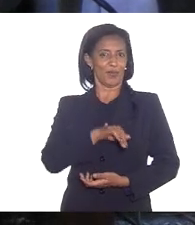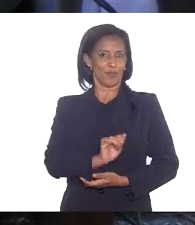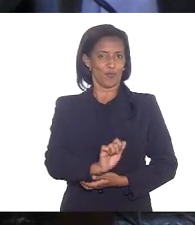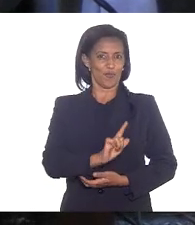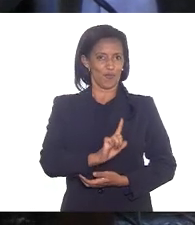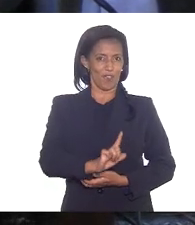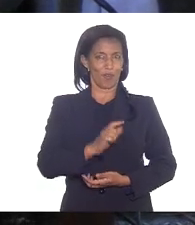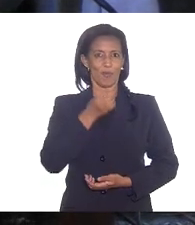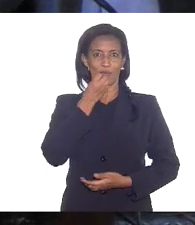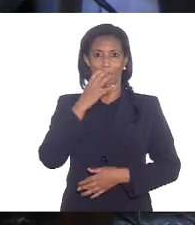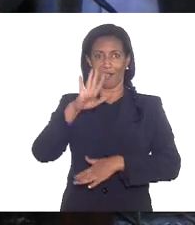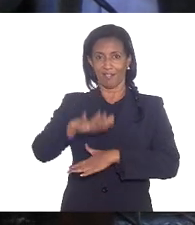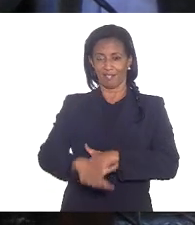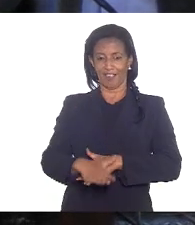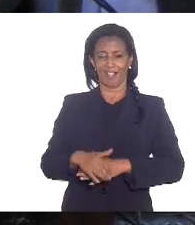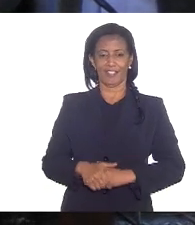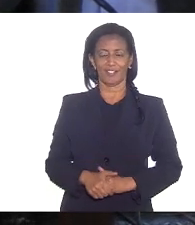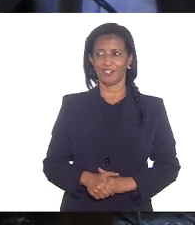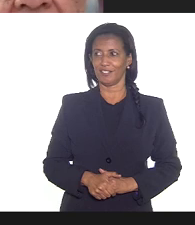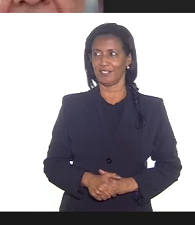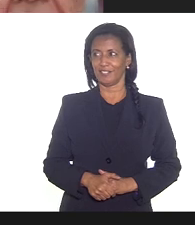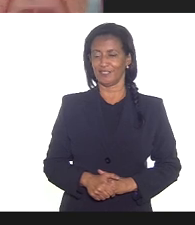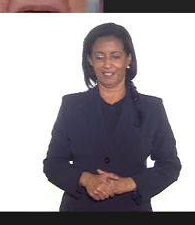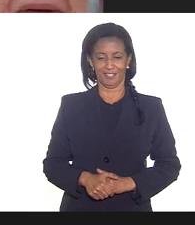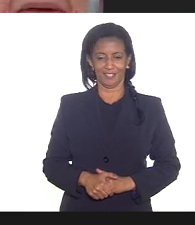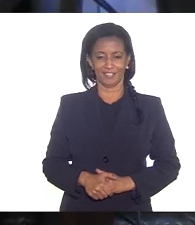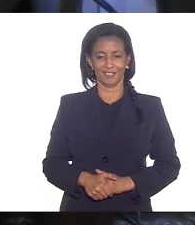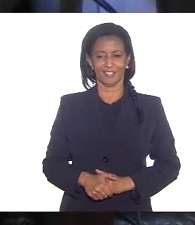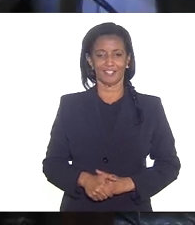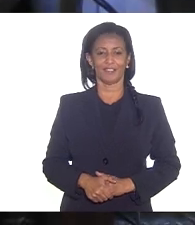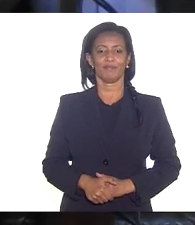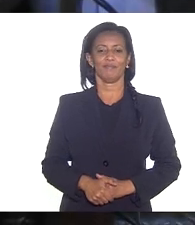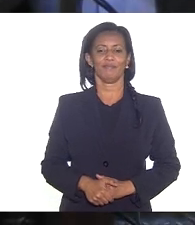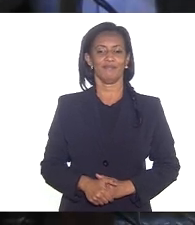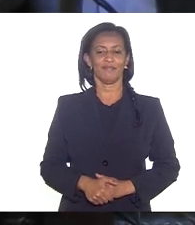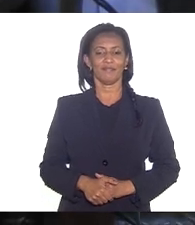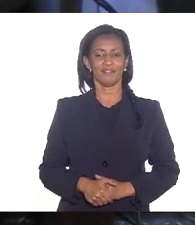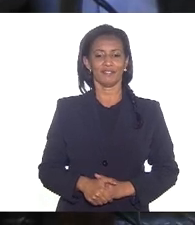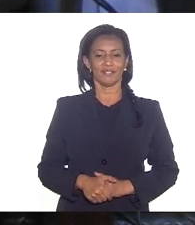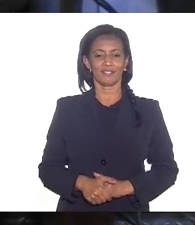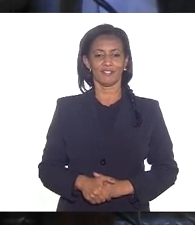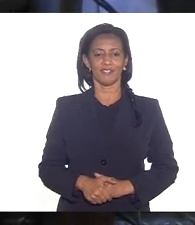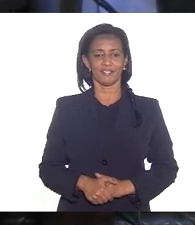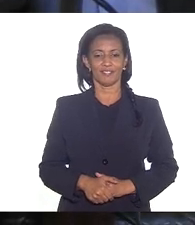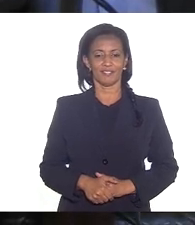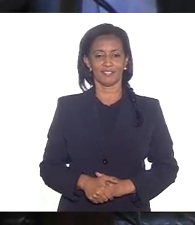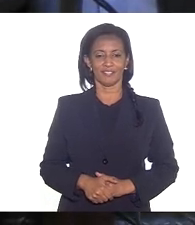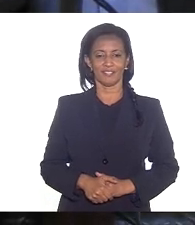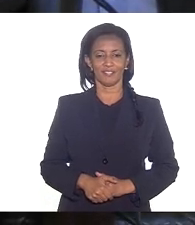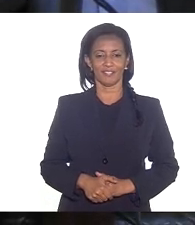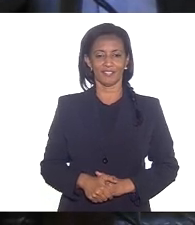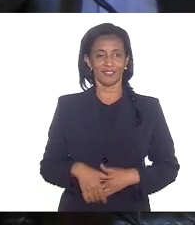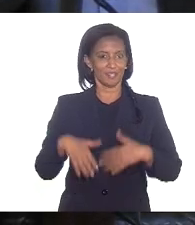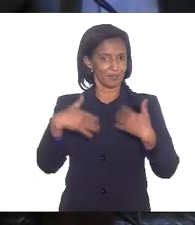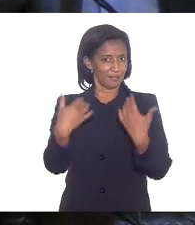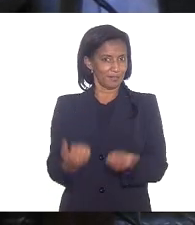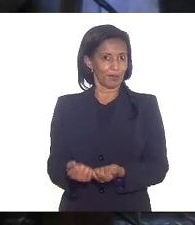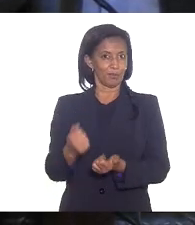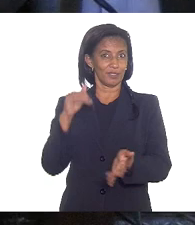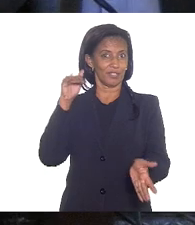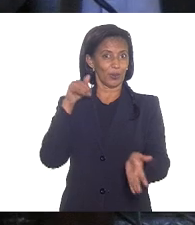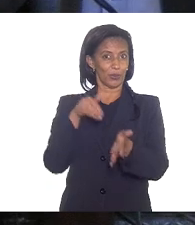Olá boa tarde boa tarde boa noite é a última sessão